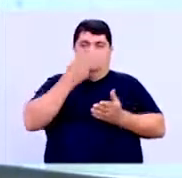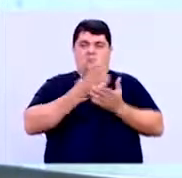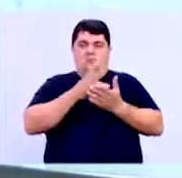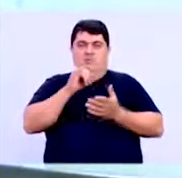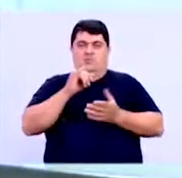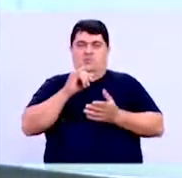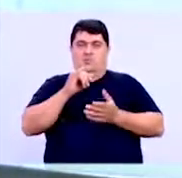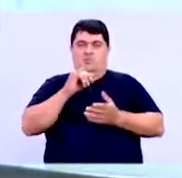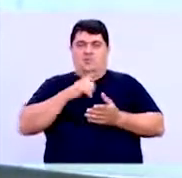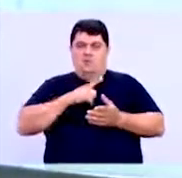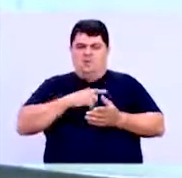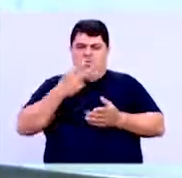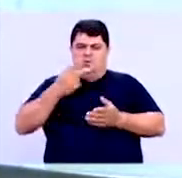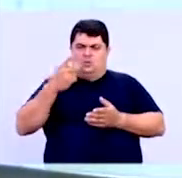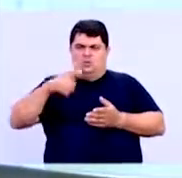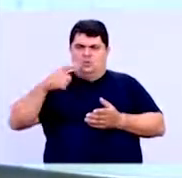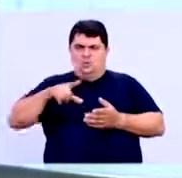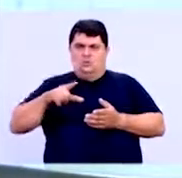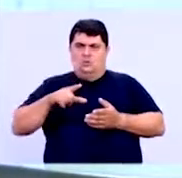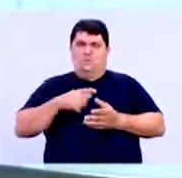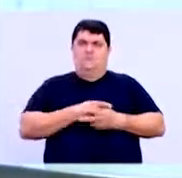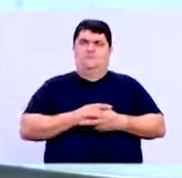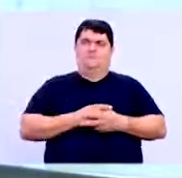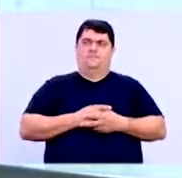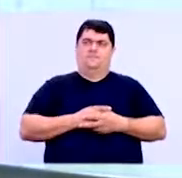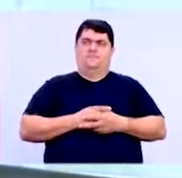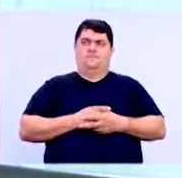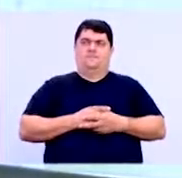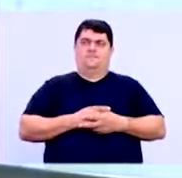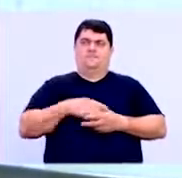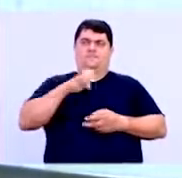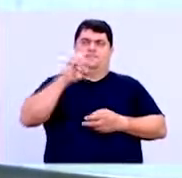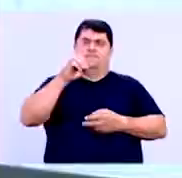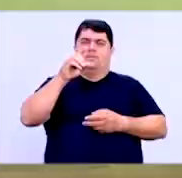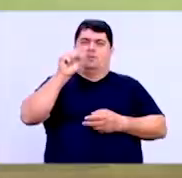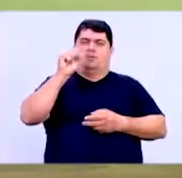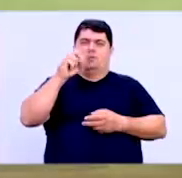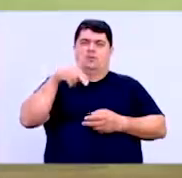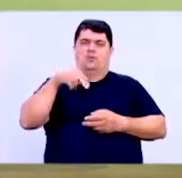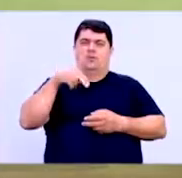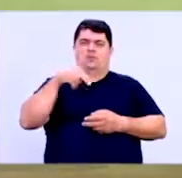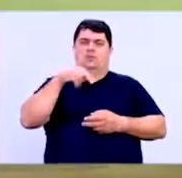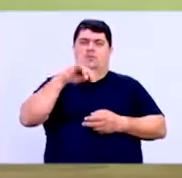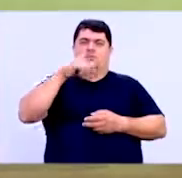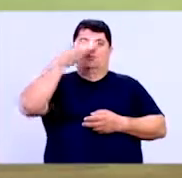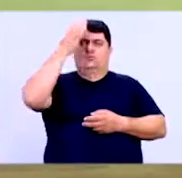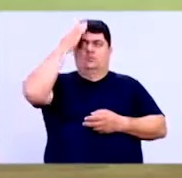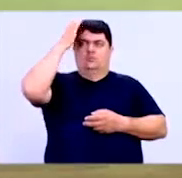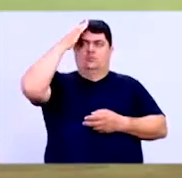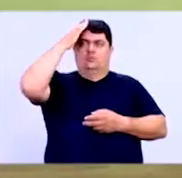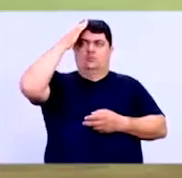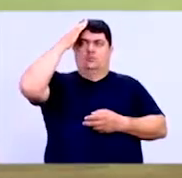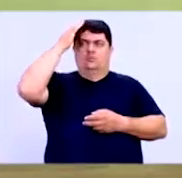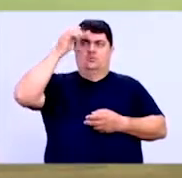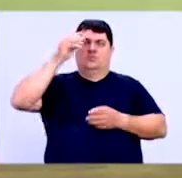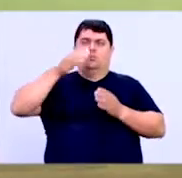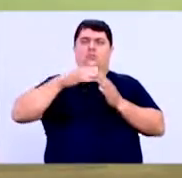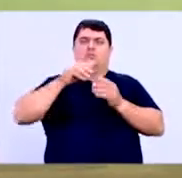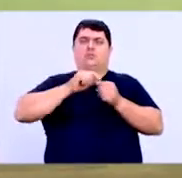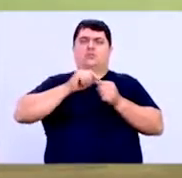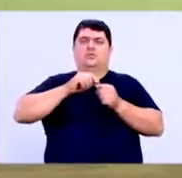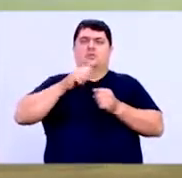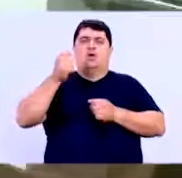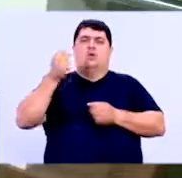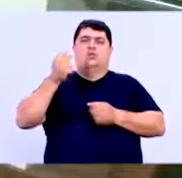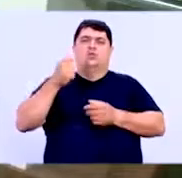duas vezes por causa desse corte temporal. O aluno Edson Araújo, de Paraná, pede para a gente fazer o mês de agosto. Vamos fazer o mês